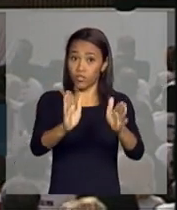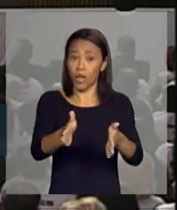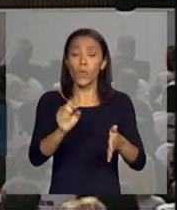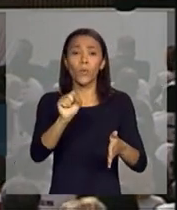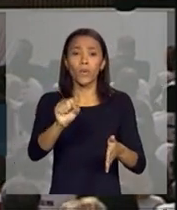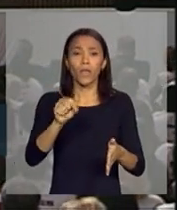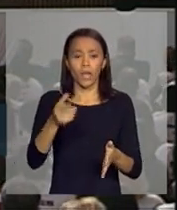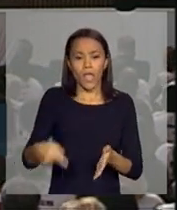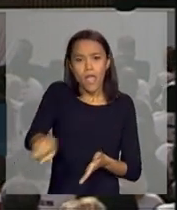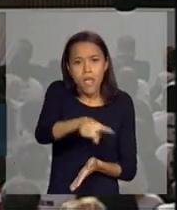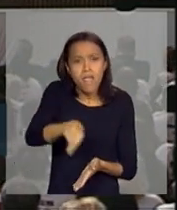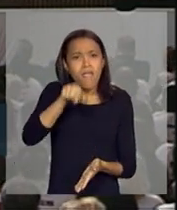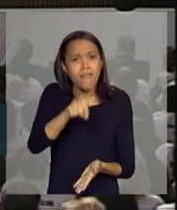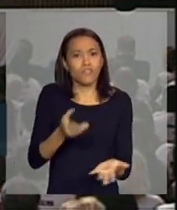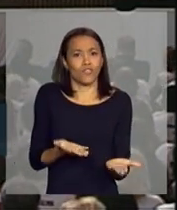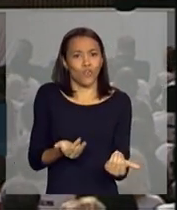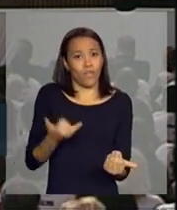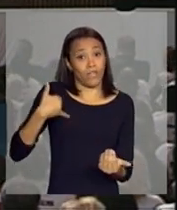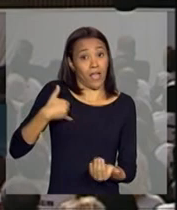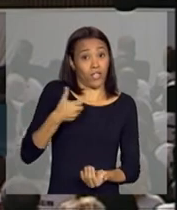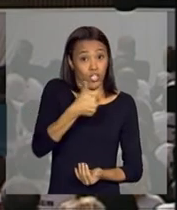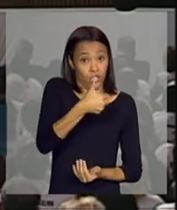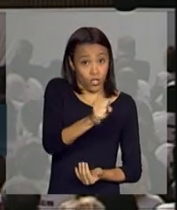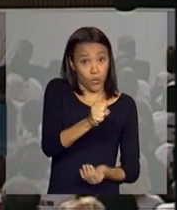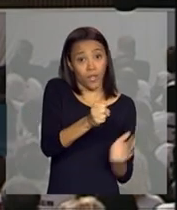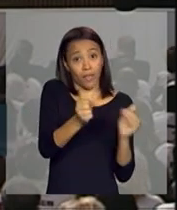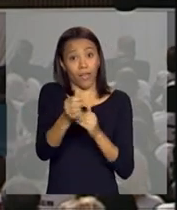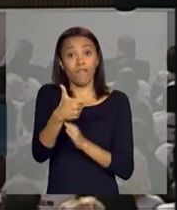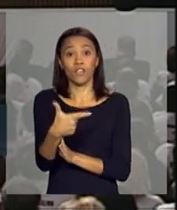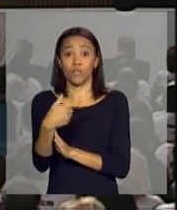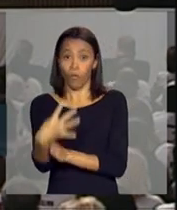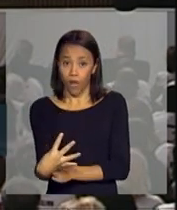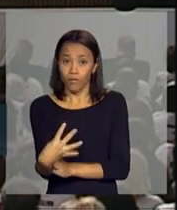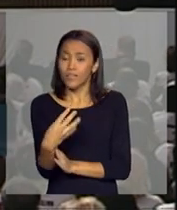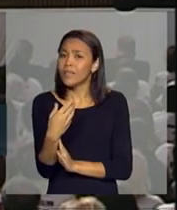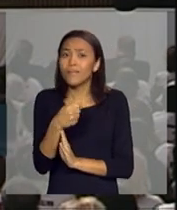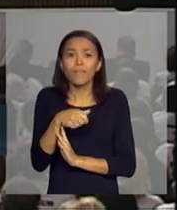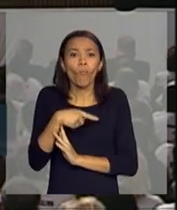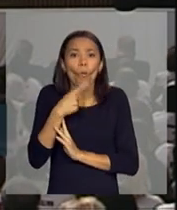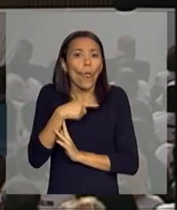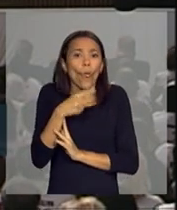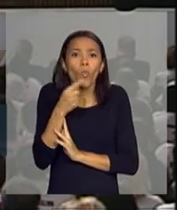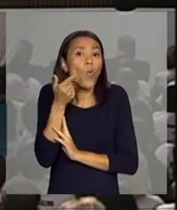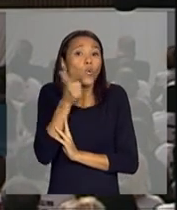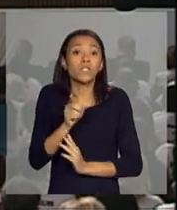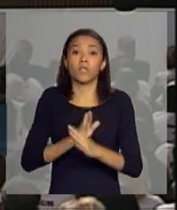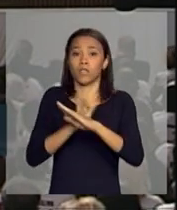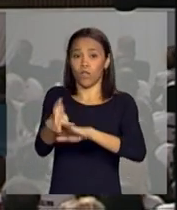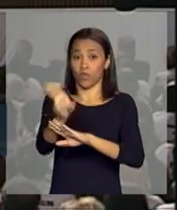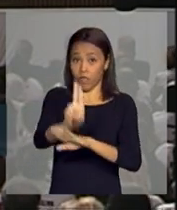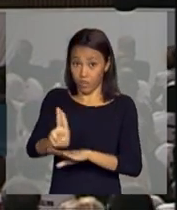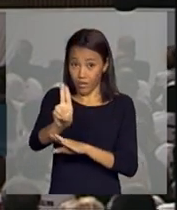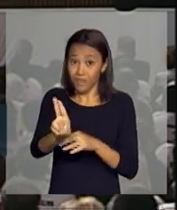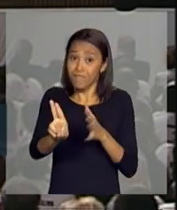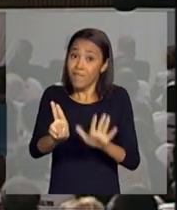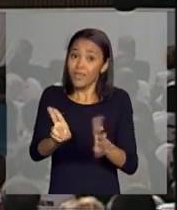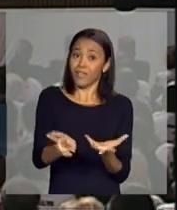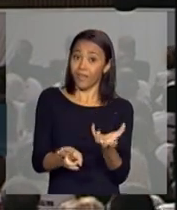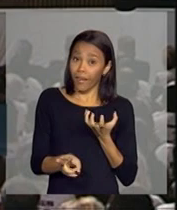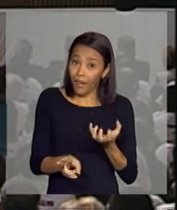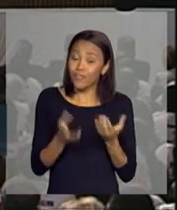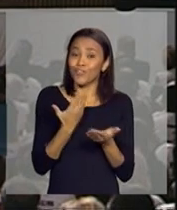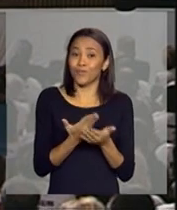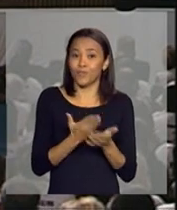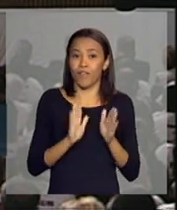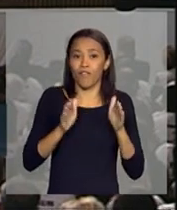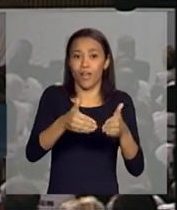esses jovens que estão na faixa de 18 a 24 anos, que não conseguiram ainda ingressar na universidade e que querem fazer educação